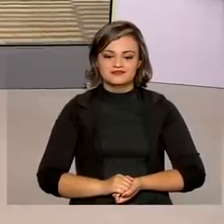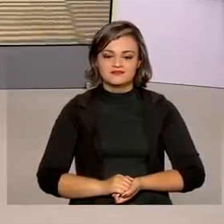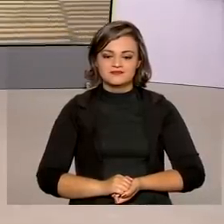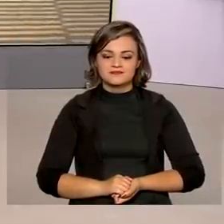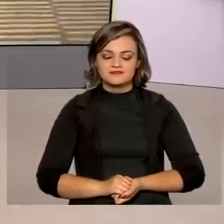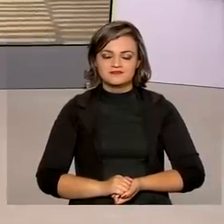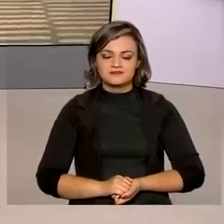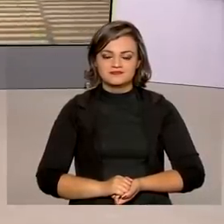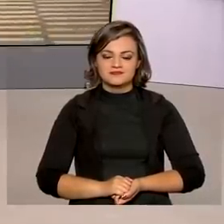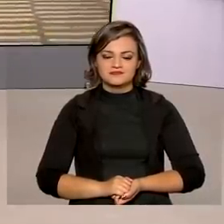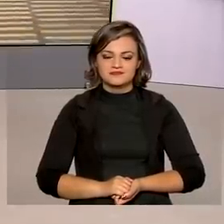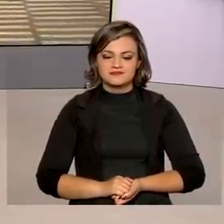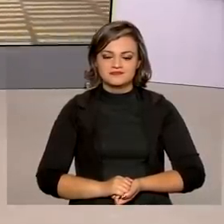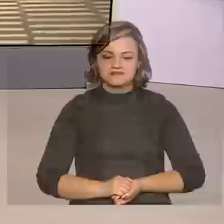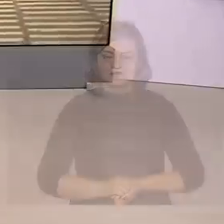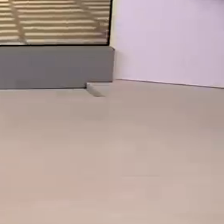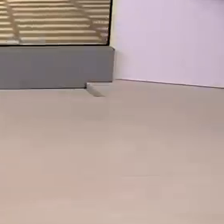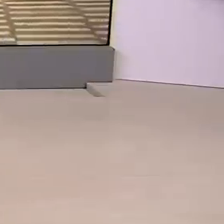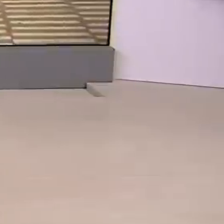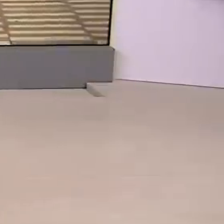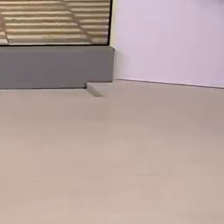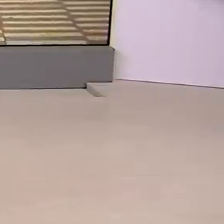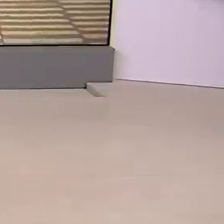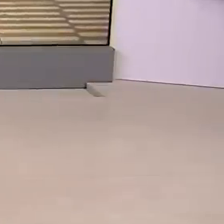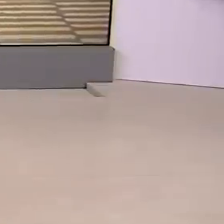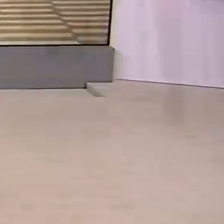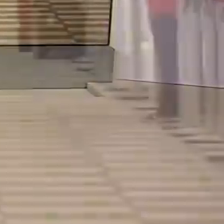Tchau, tchau.